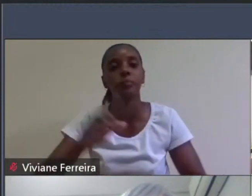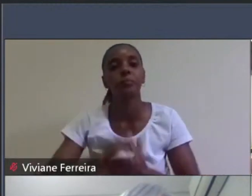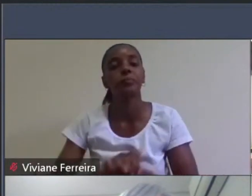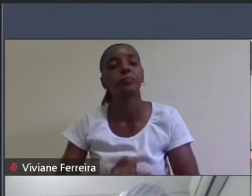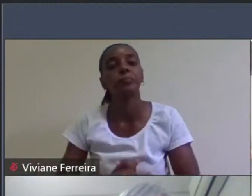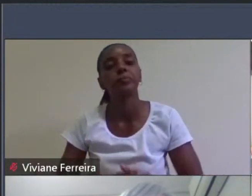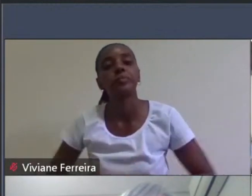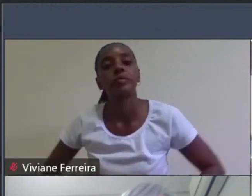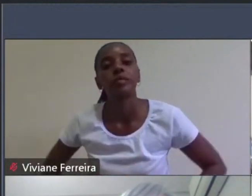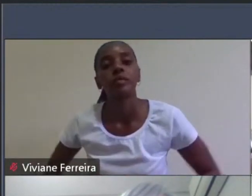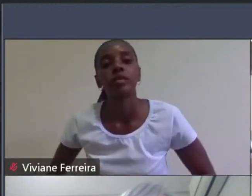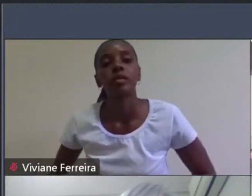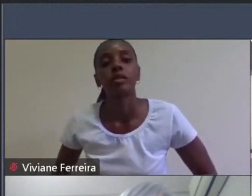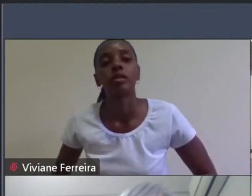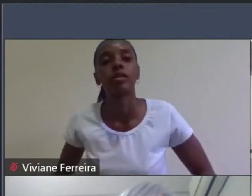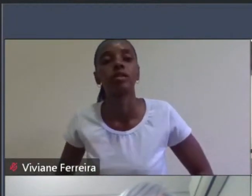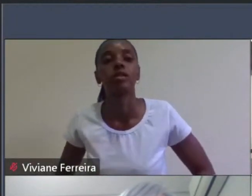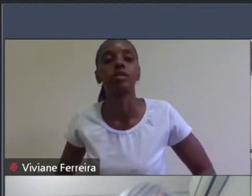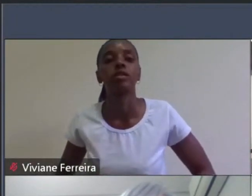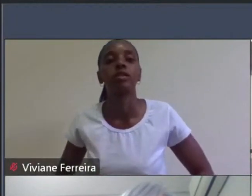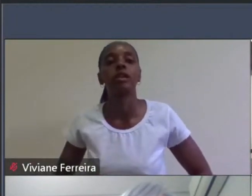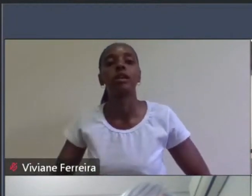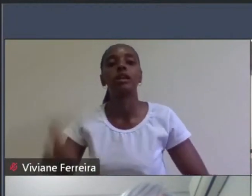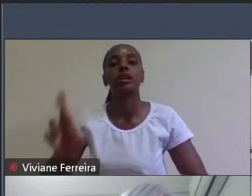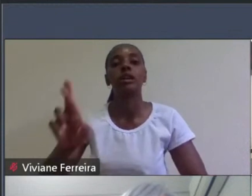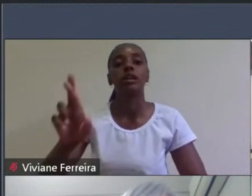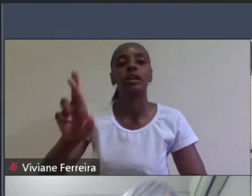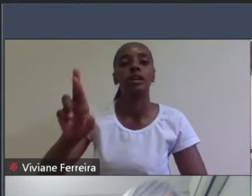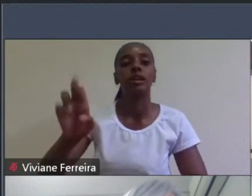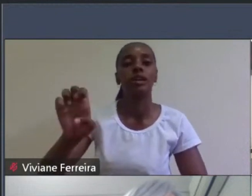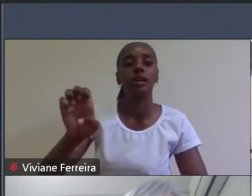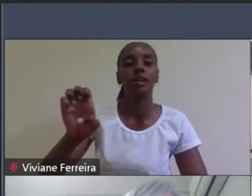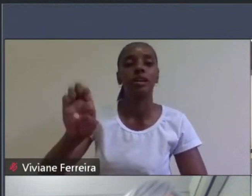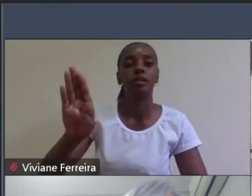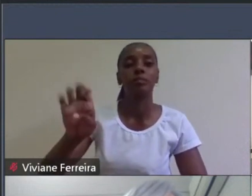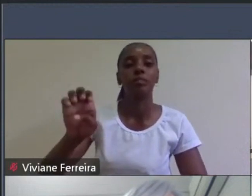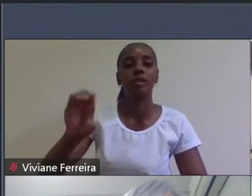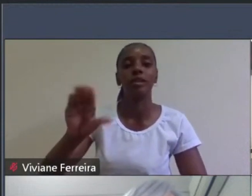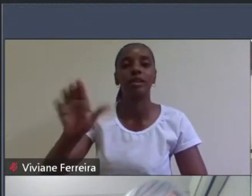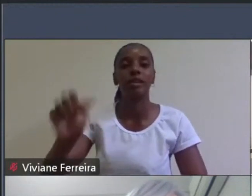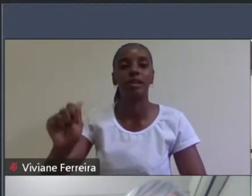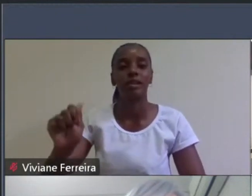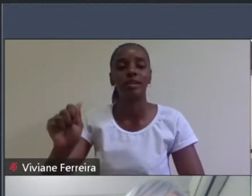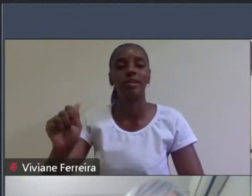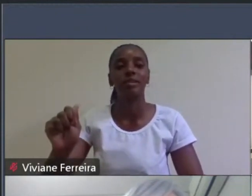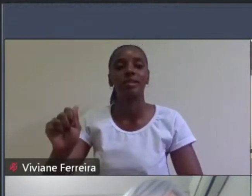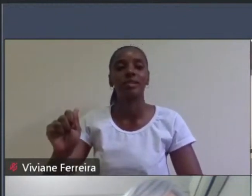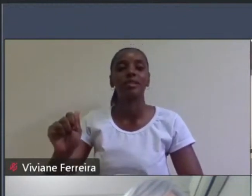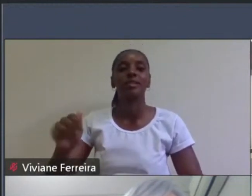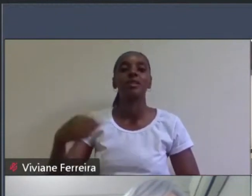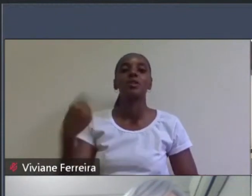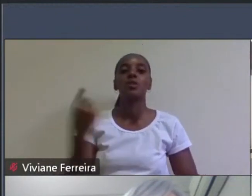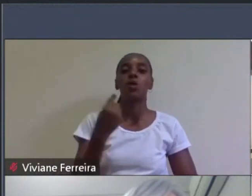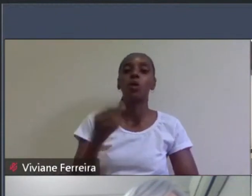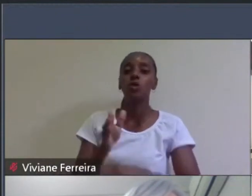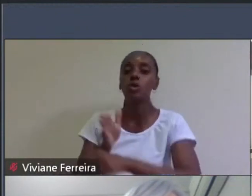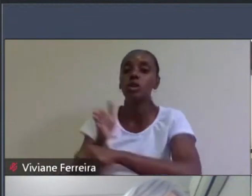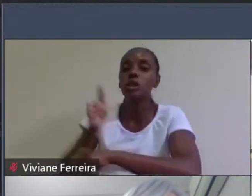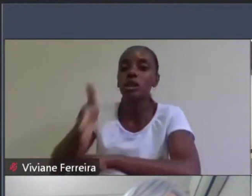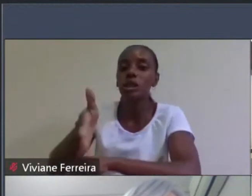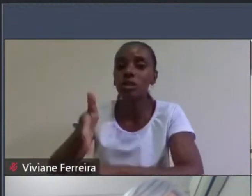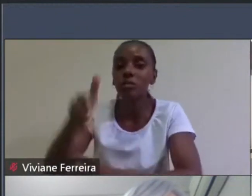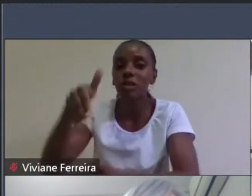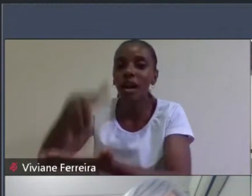A Rebeca, você conhece a Rebeca, Deise? A Rebeca falou assim: realmente, é Ela está aí? verdade. Nós íamos para lá até a minha mãe para